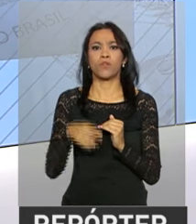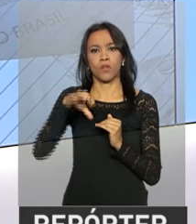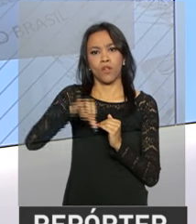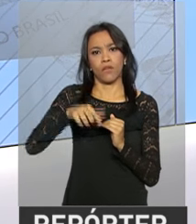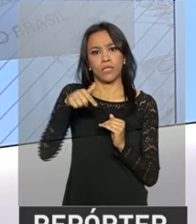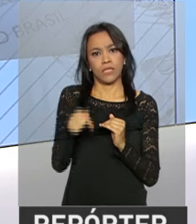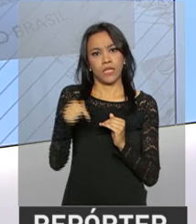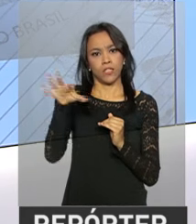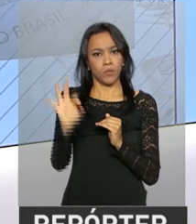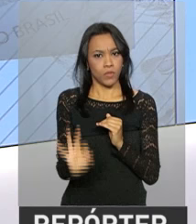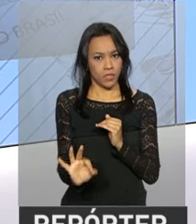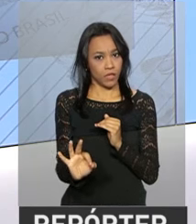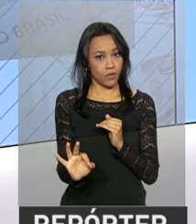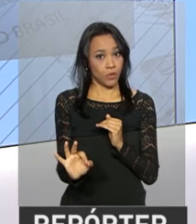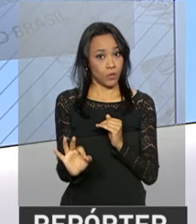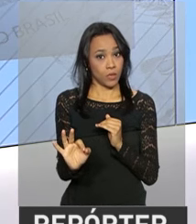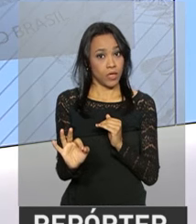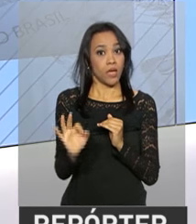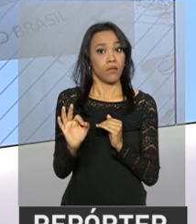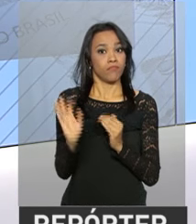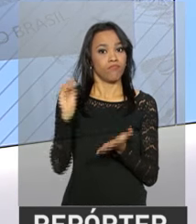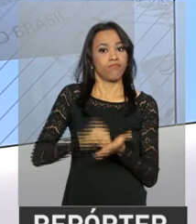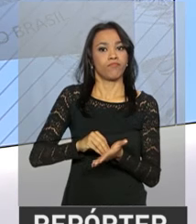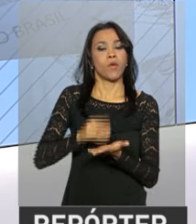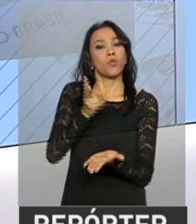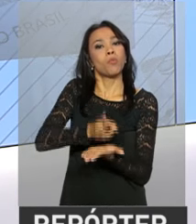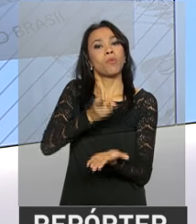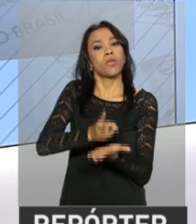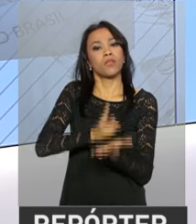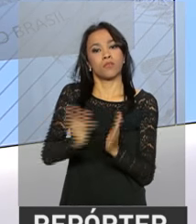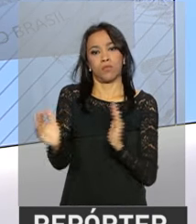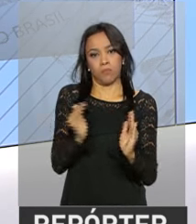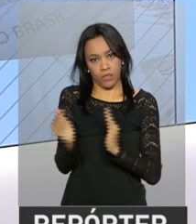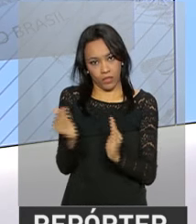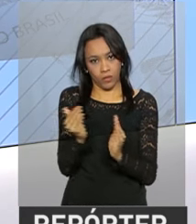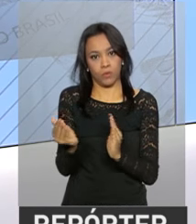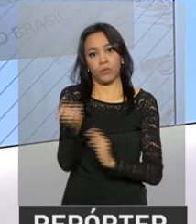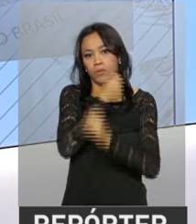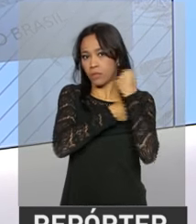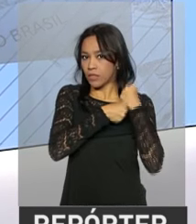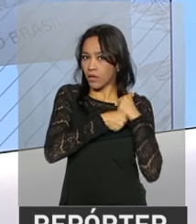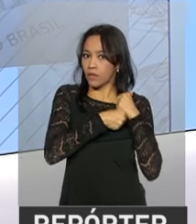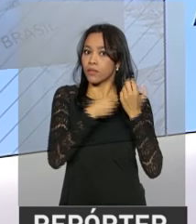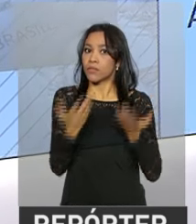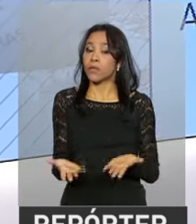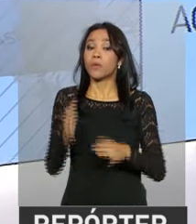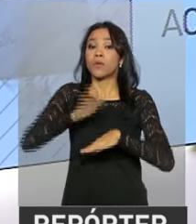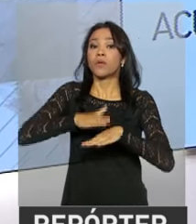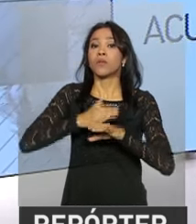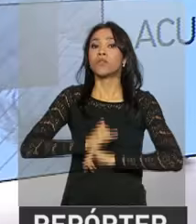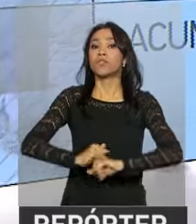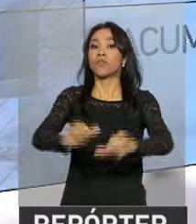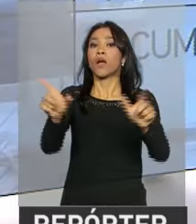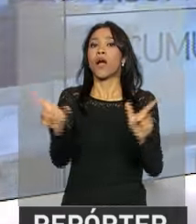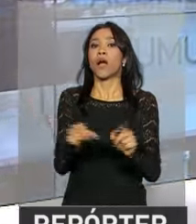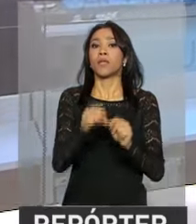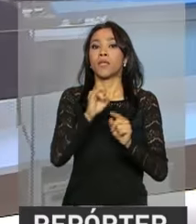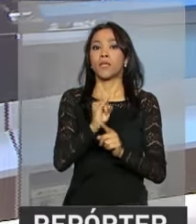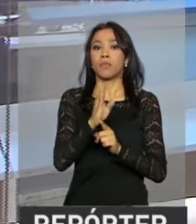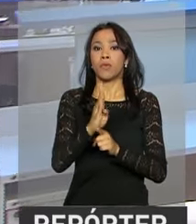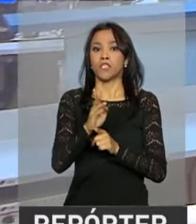8,97 por registrados no mesmo período do ano passado segundo o IBGE o grupo